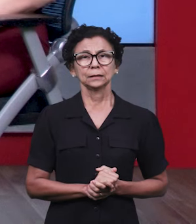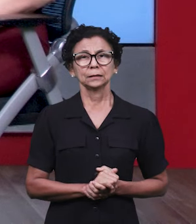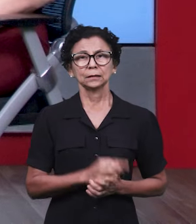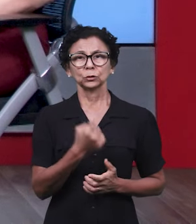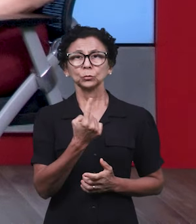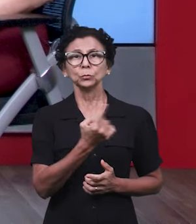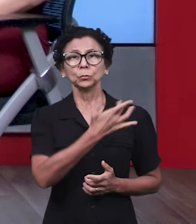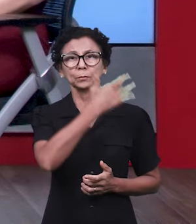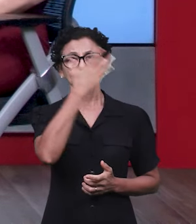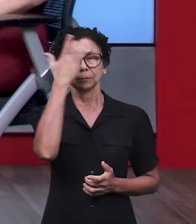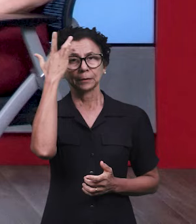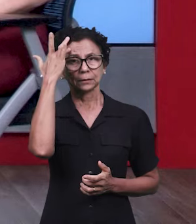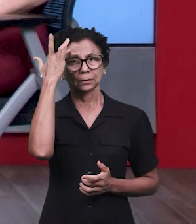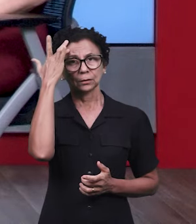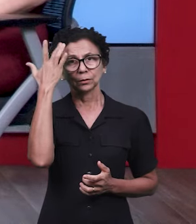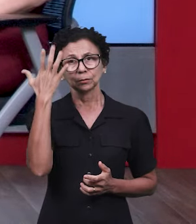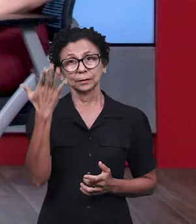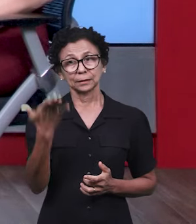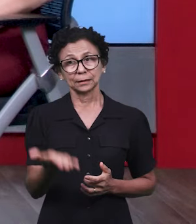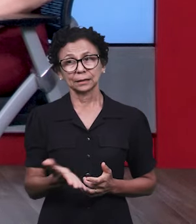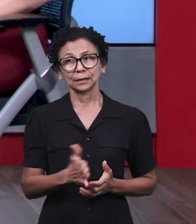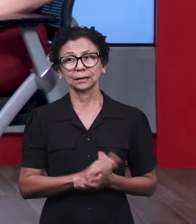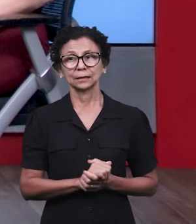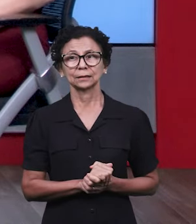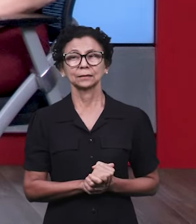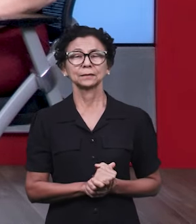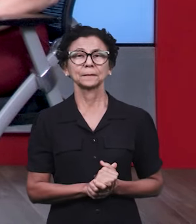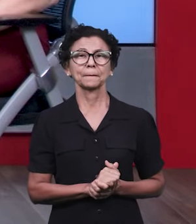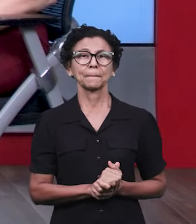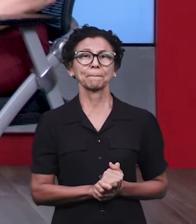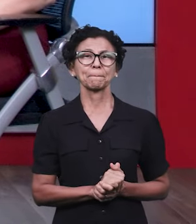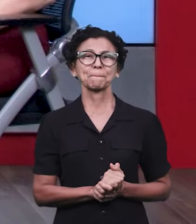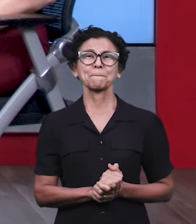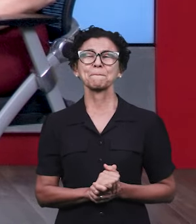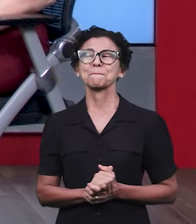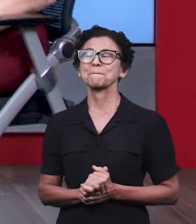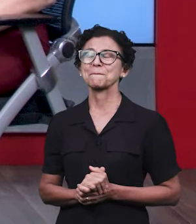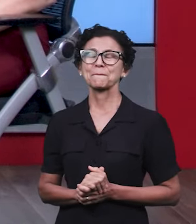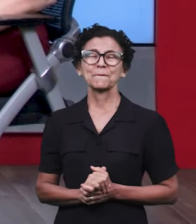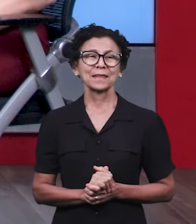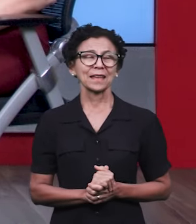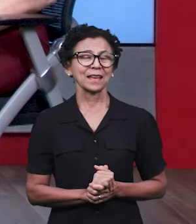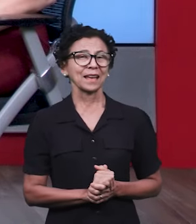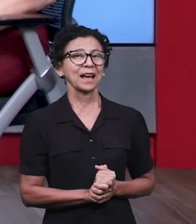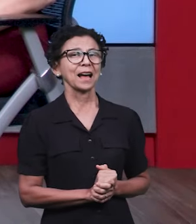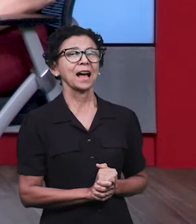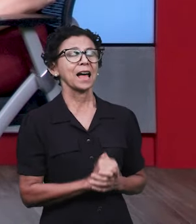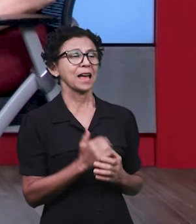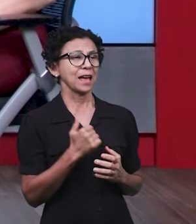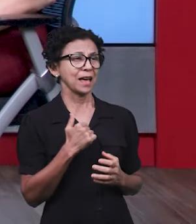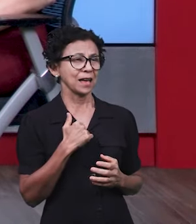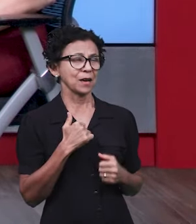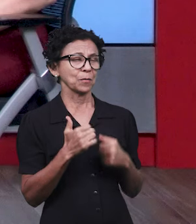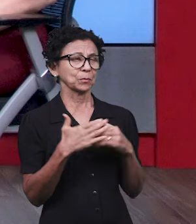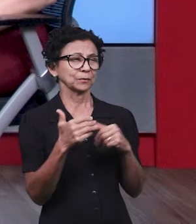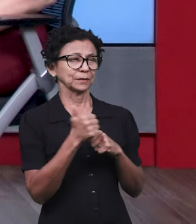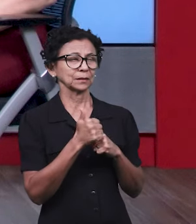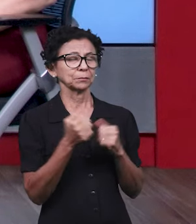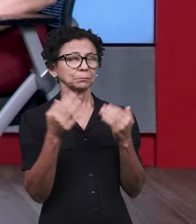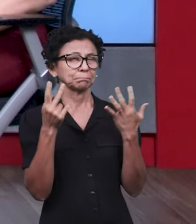psiquiatra também. Pode falar para nós sobre isso? Lógico que eu posso, com um grande prazer, né? Não